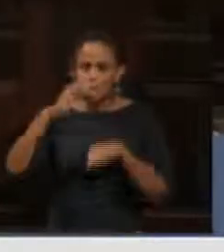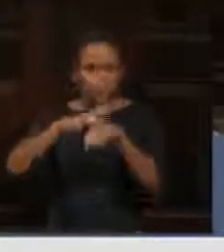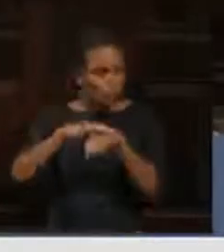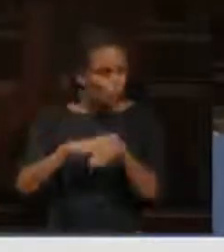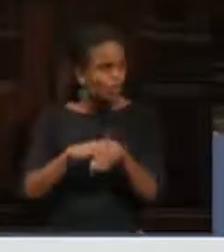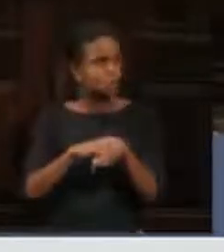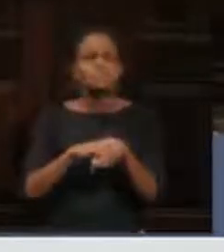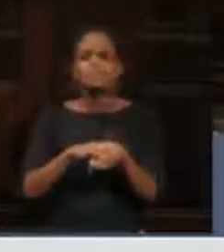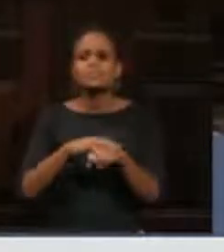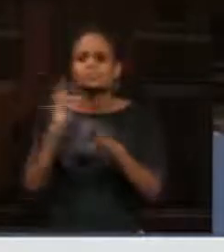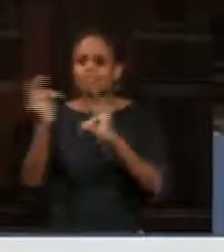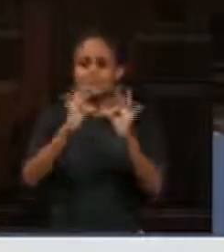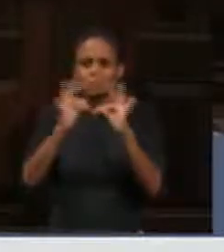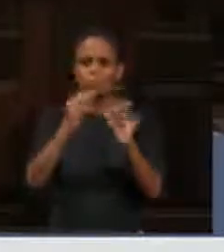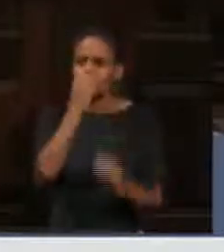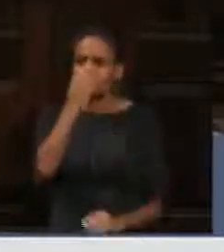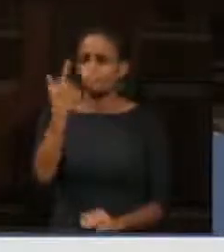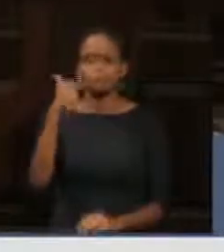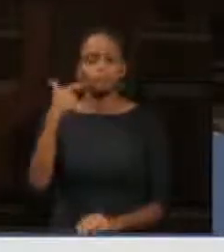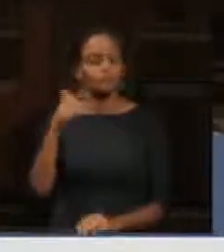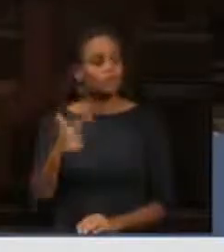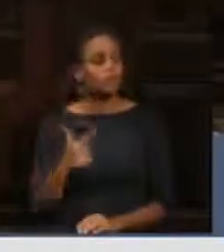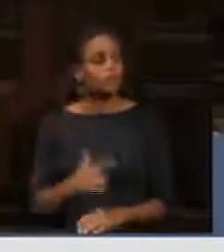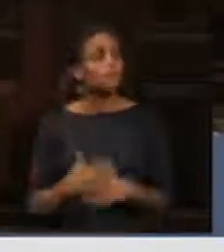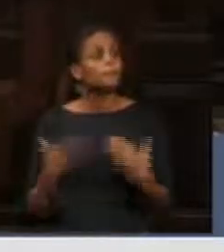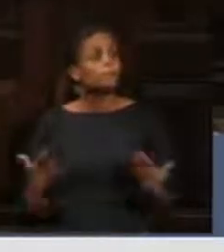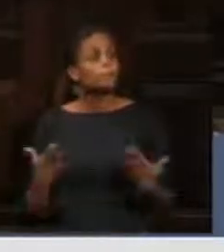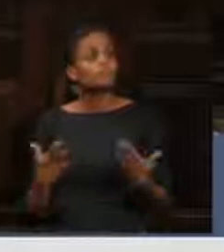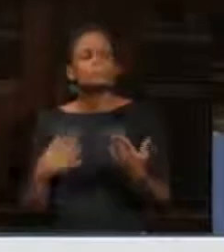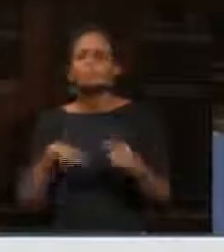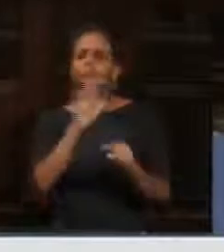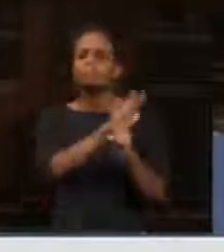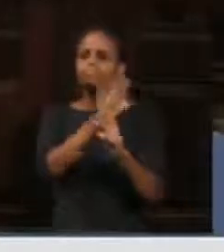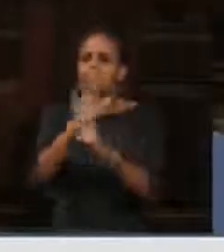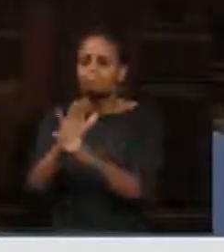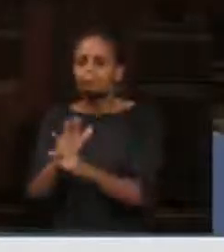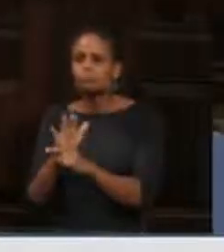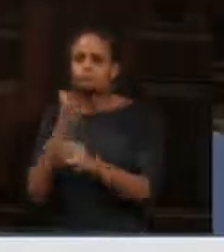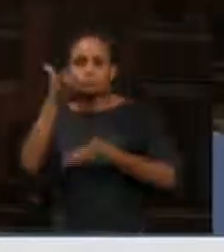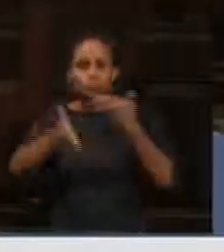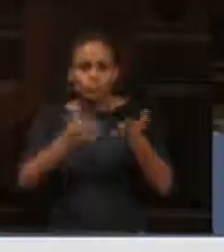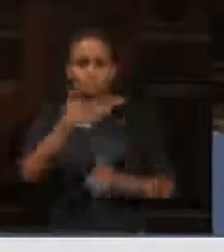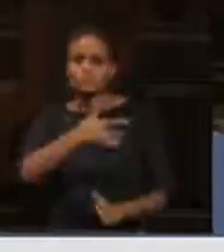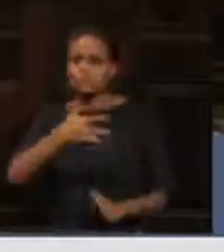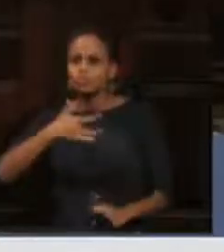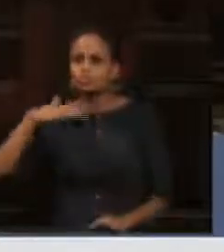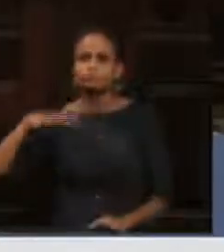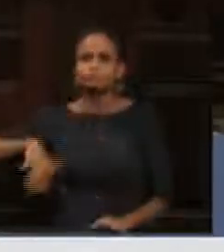no Brasil. Em defesa da saúde universal e